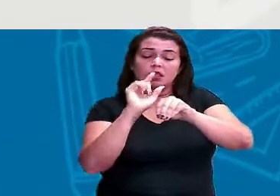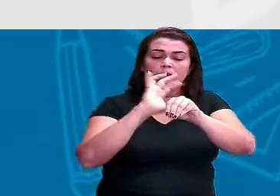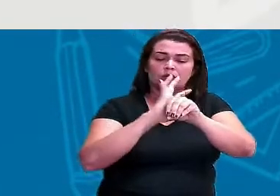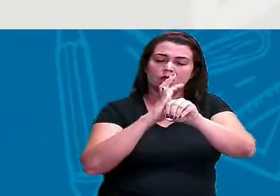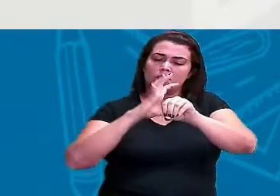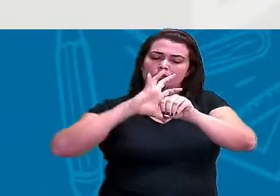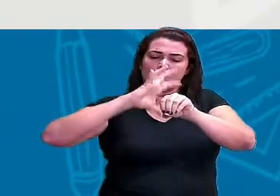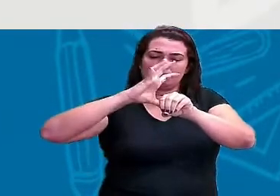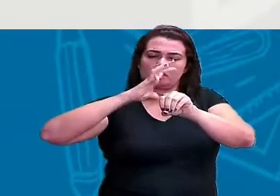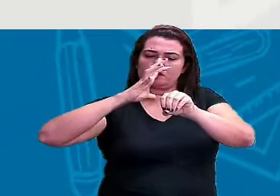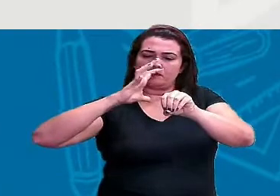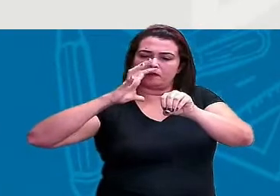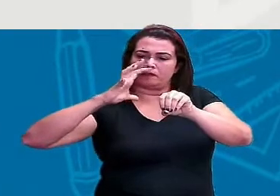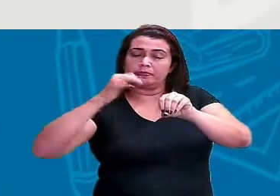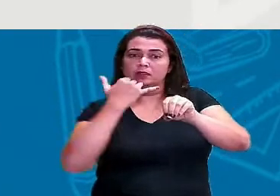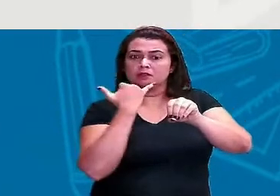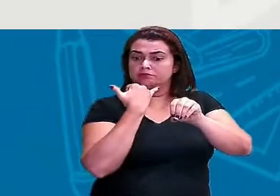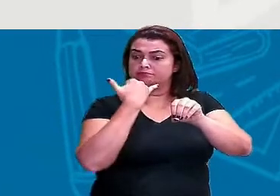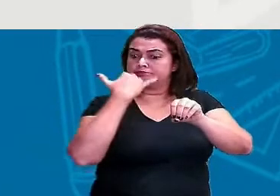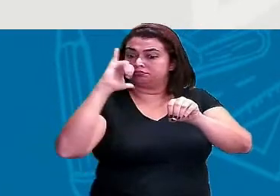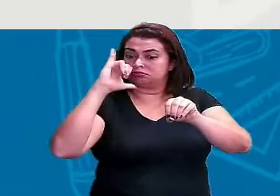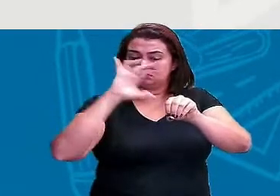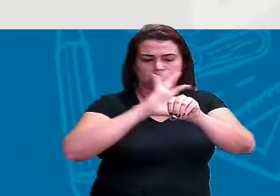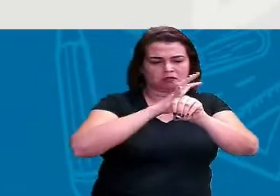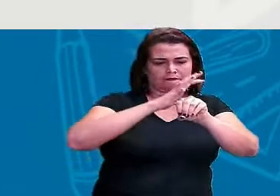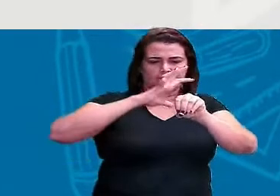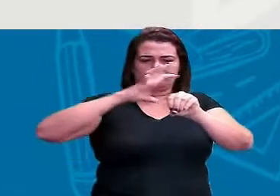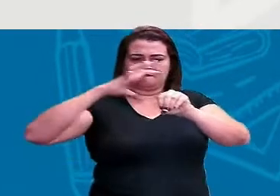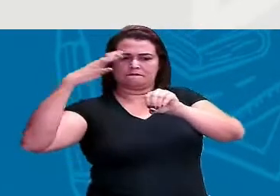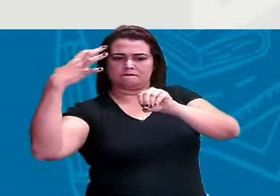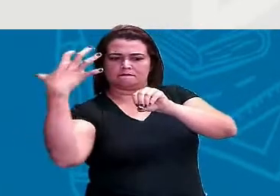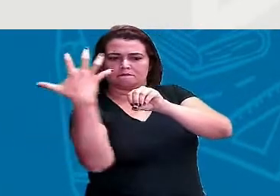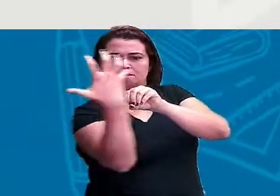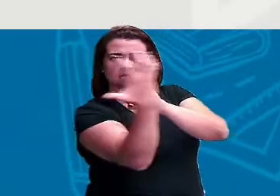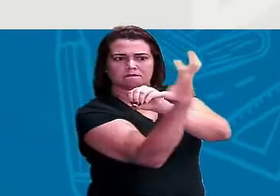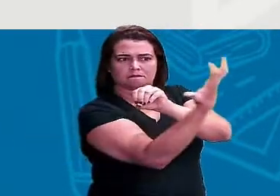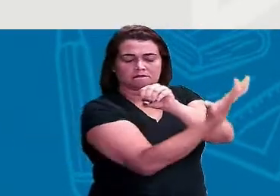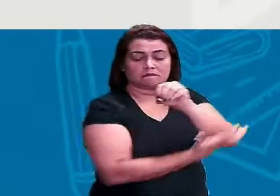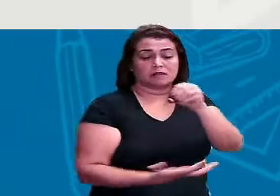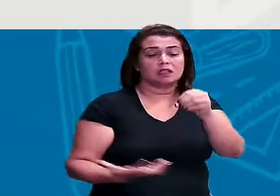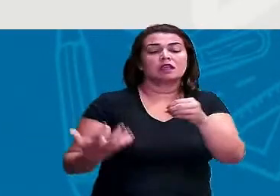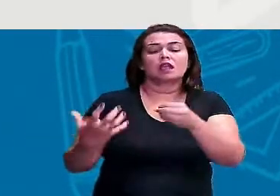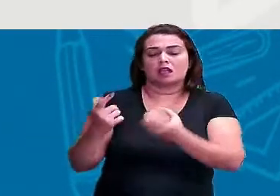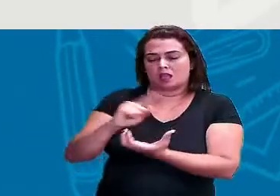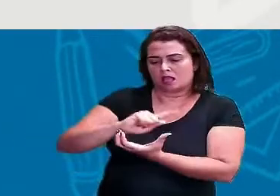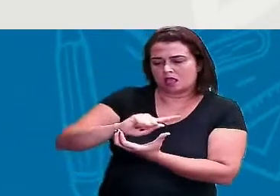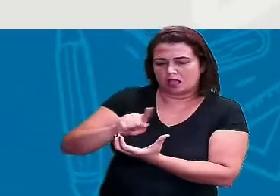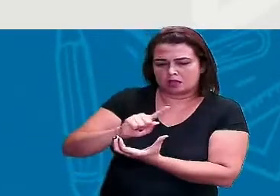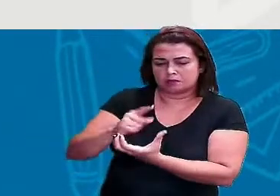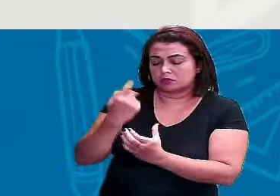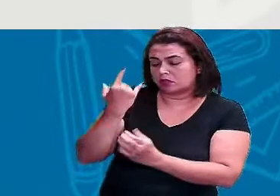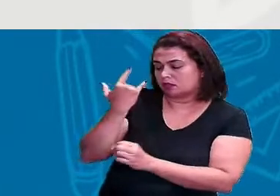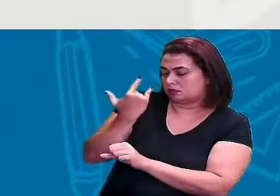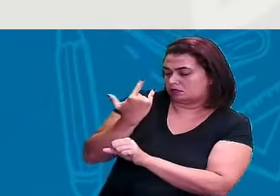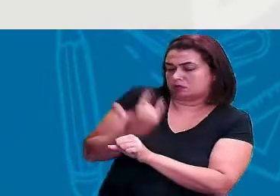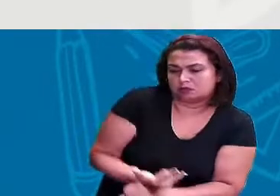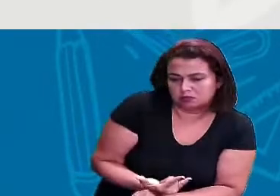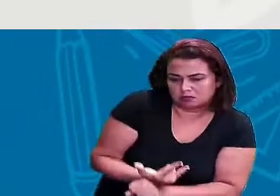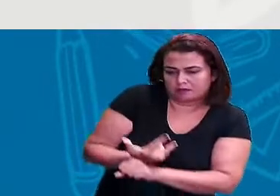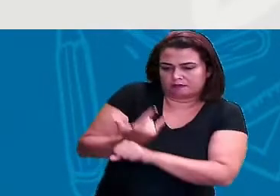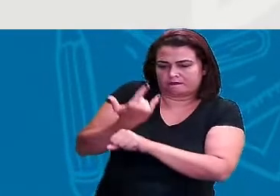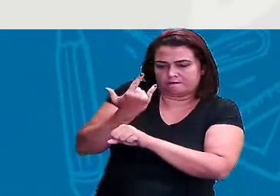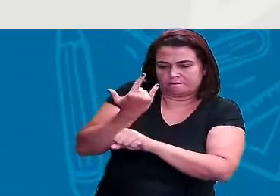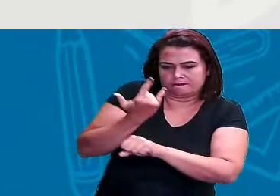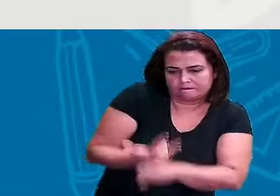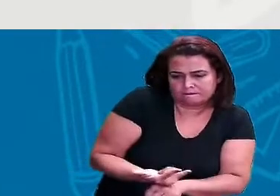eletromagnético. E é esse campo eletromagnético que vai fazer com que a bússola funcione, certo? Nós vamos ver aqui